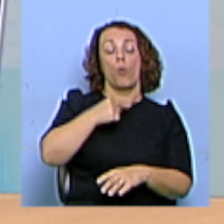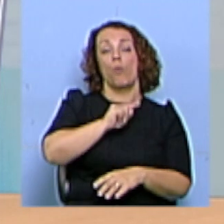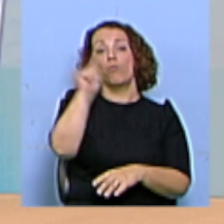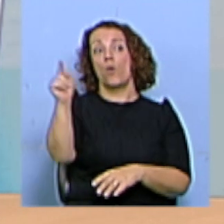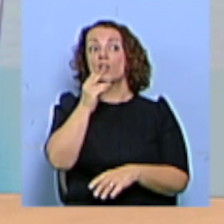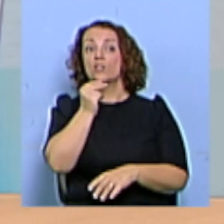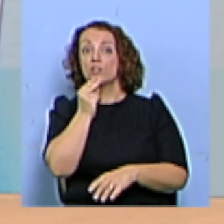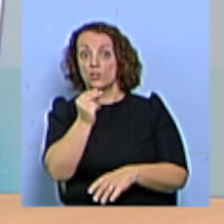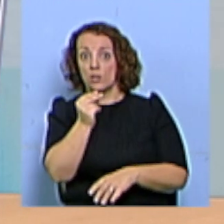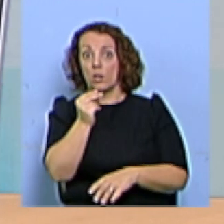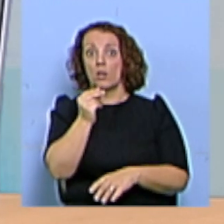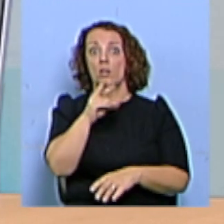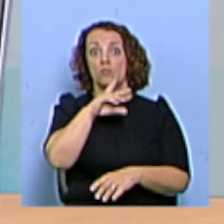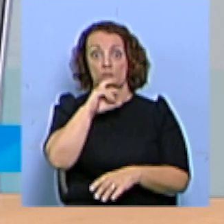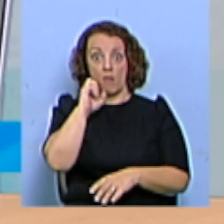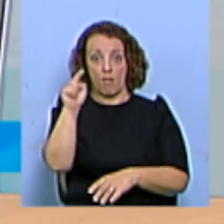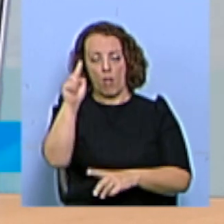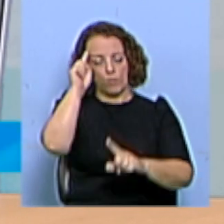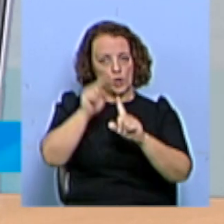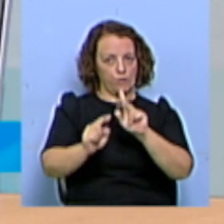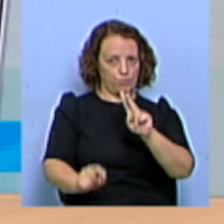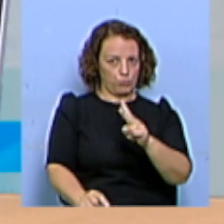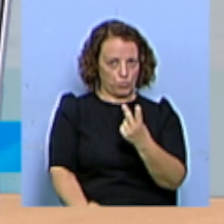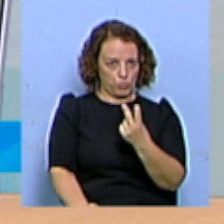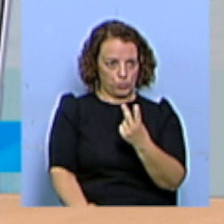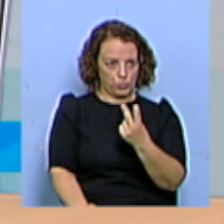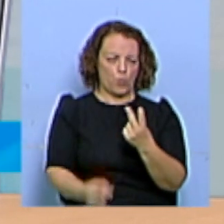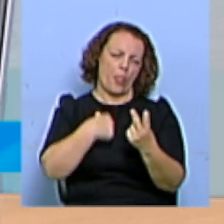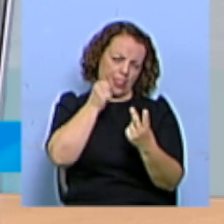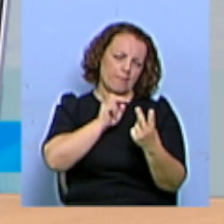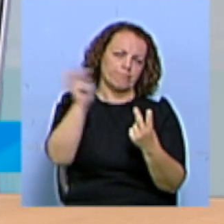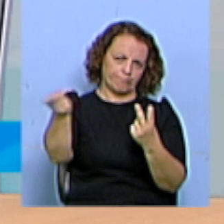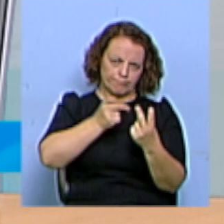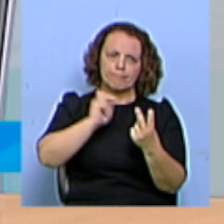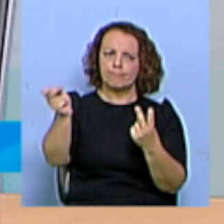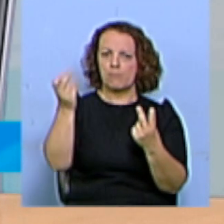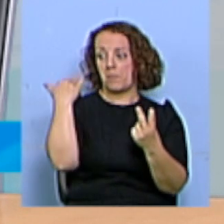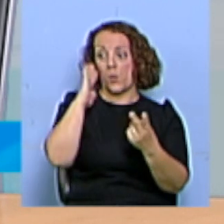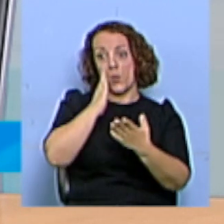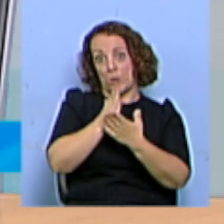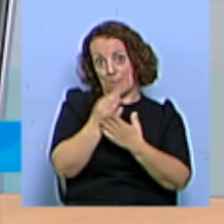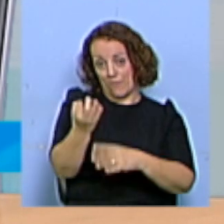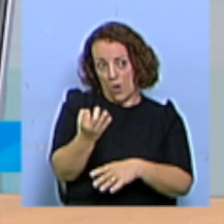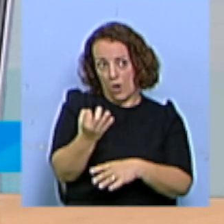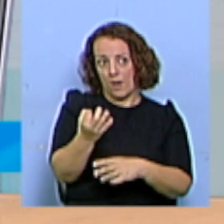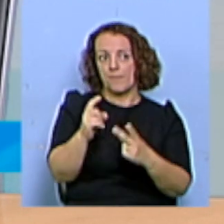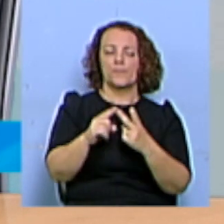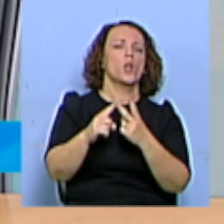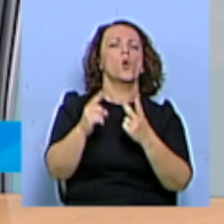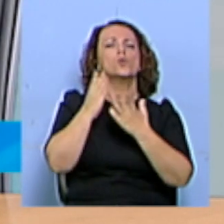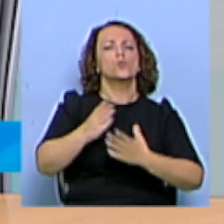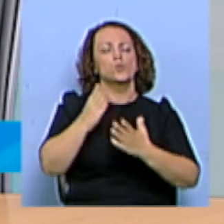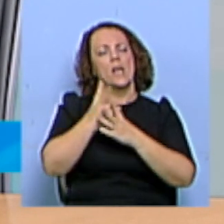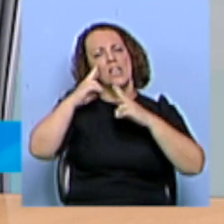duas finalidades. Uma finalidade, que vou muito frequentemente, e a última foi para isso, estudar, fazer